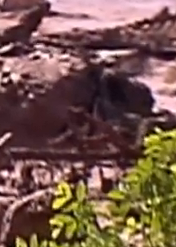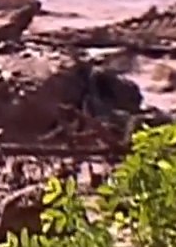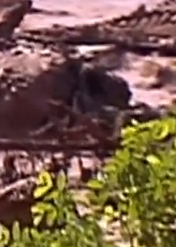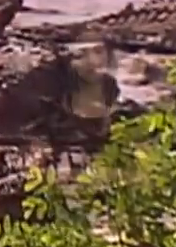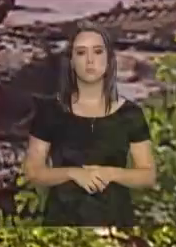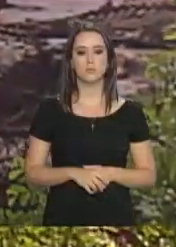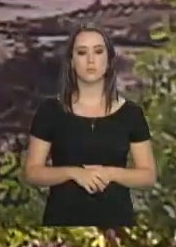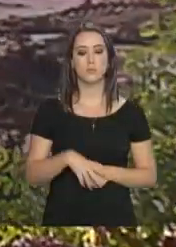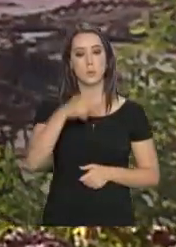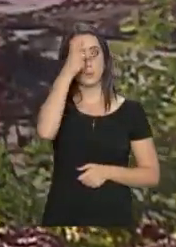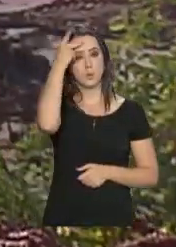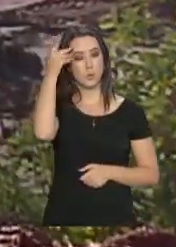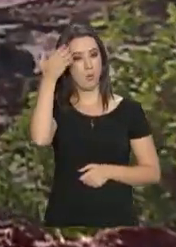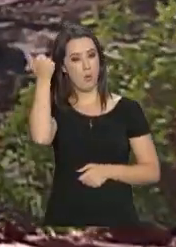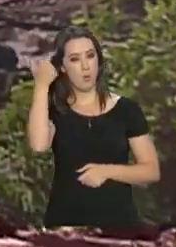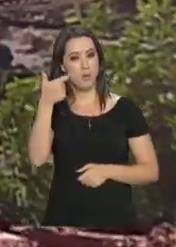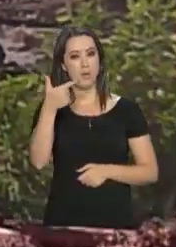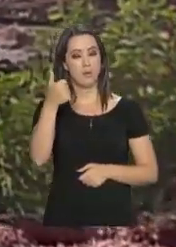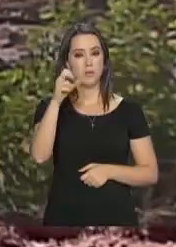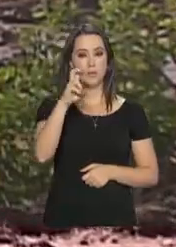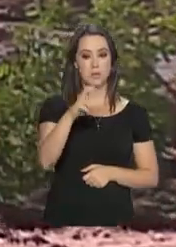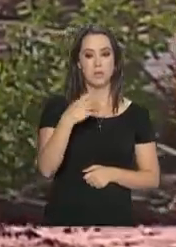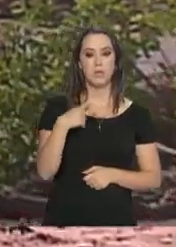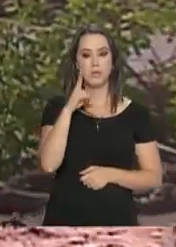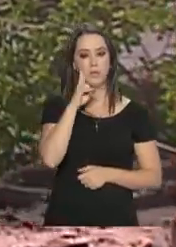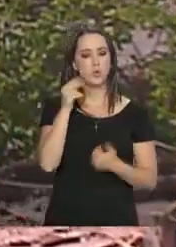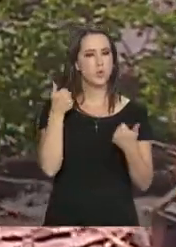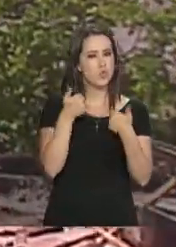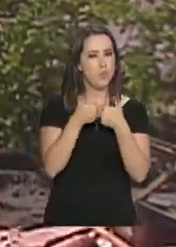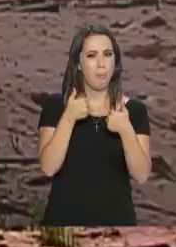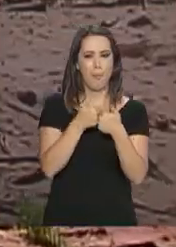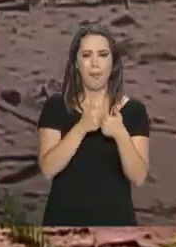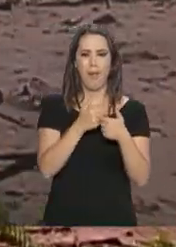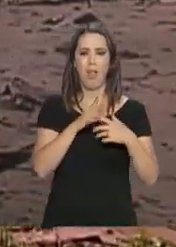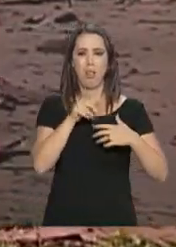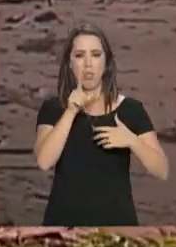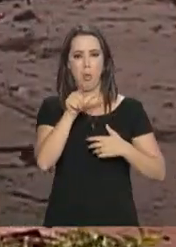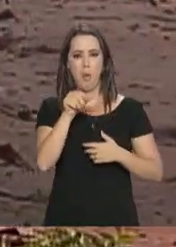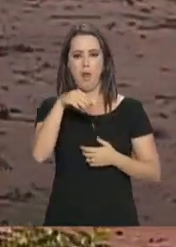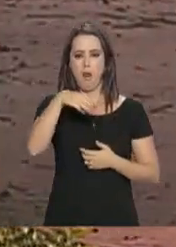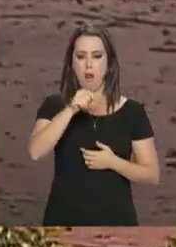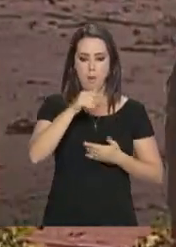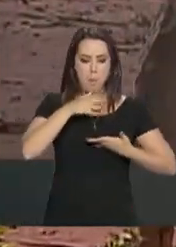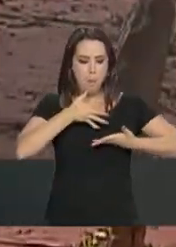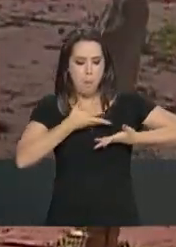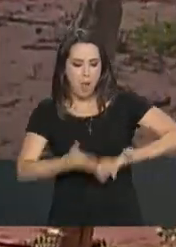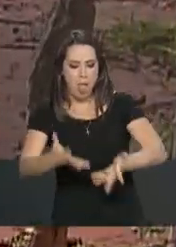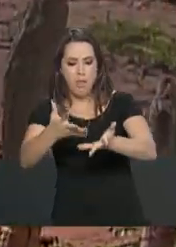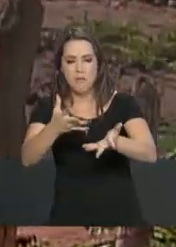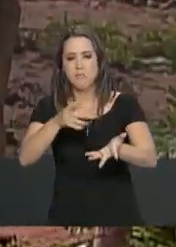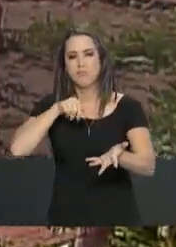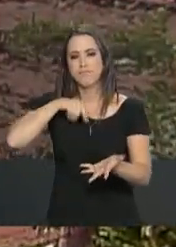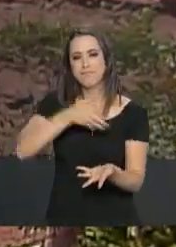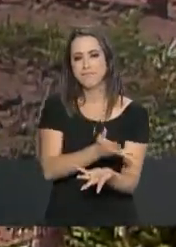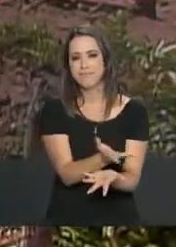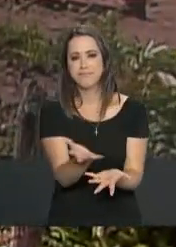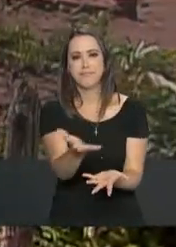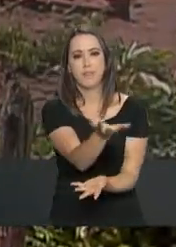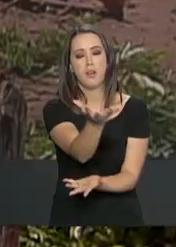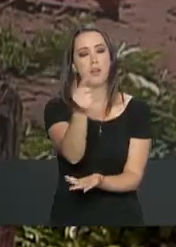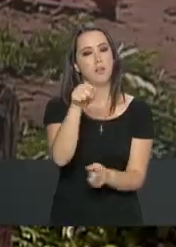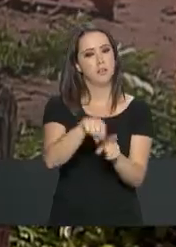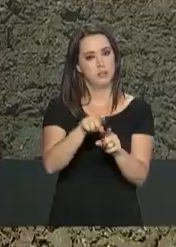Quem esteve em Mariana em 2015 viu de perto os estragos da lama que vazou depois do rompimento da barragem de Fundão, da